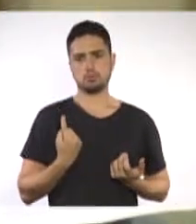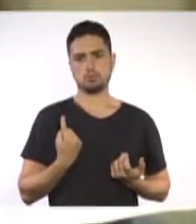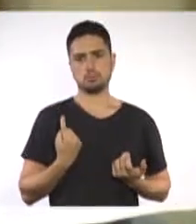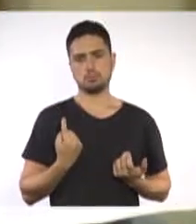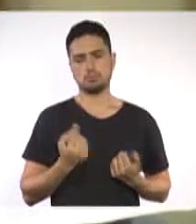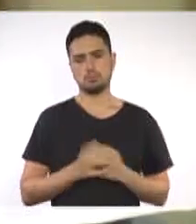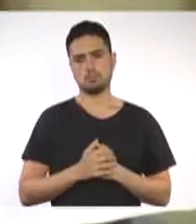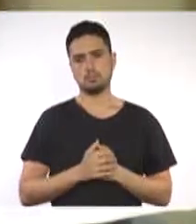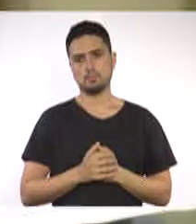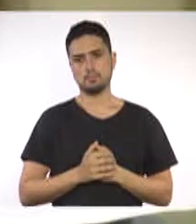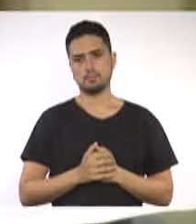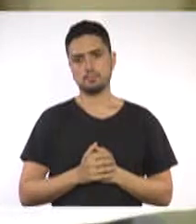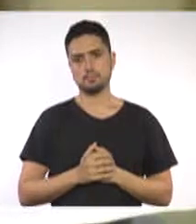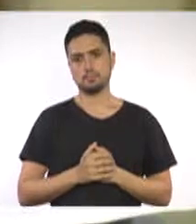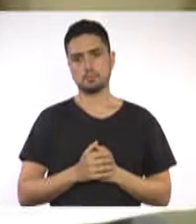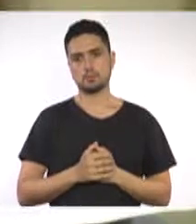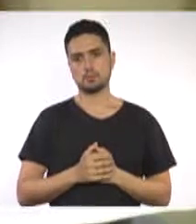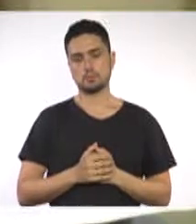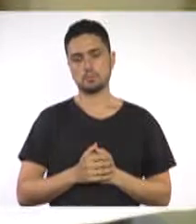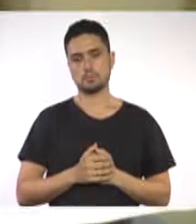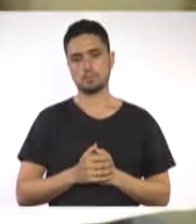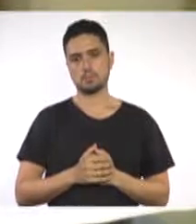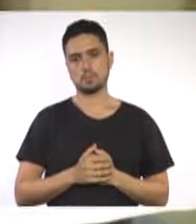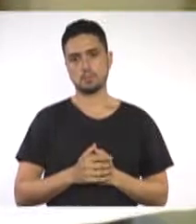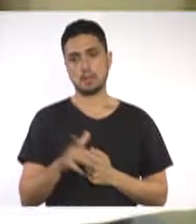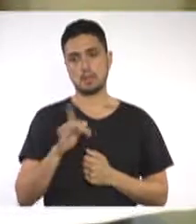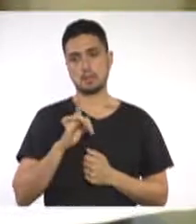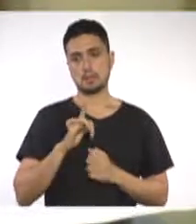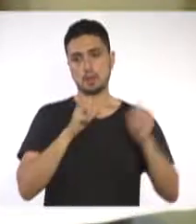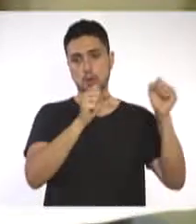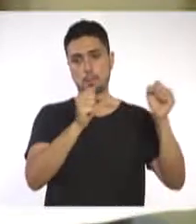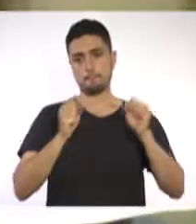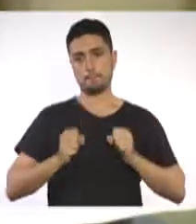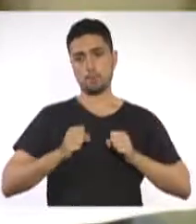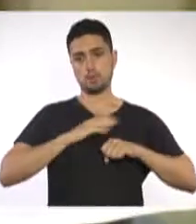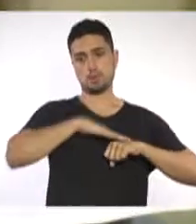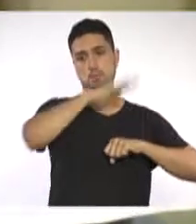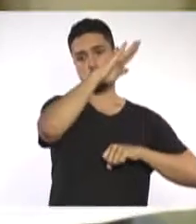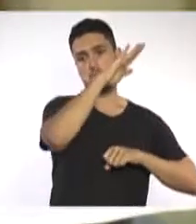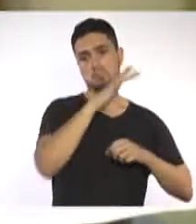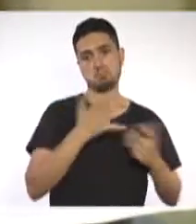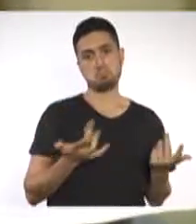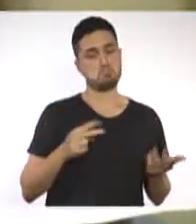quem pode mais, pode menos. O posso